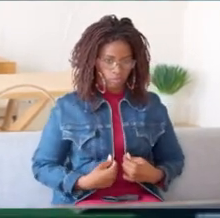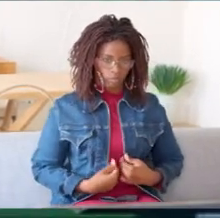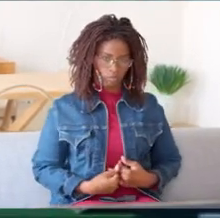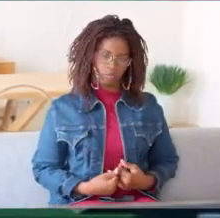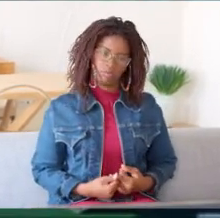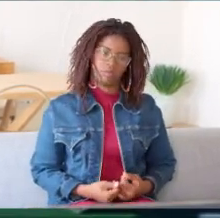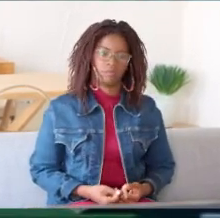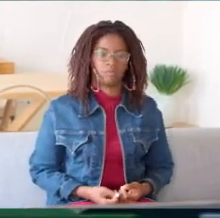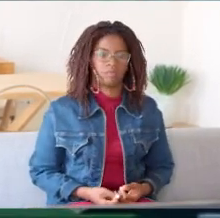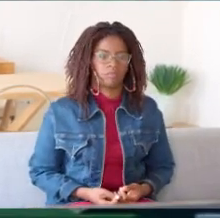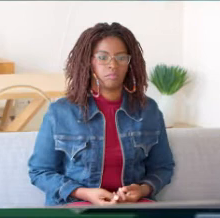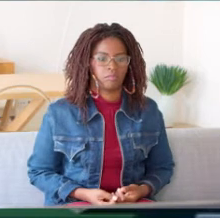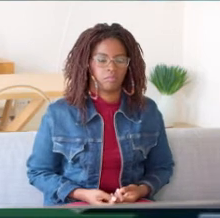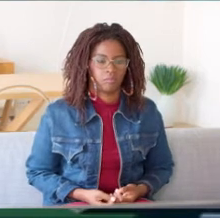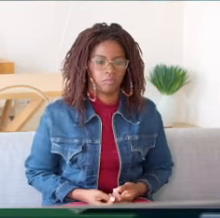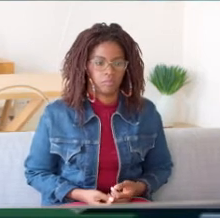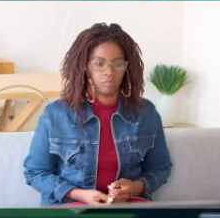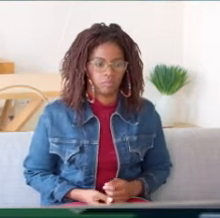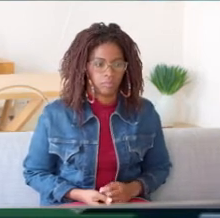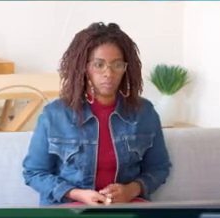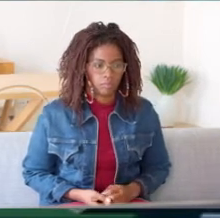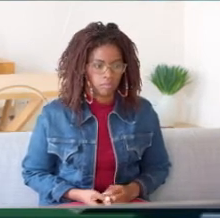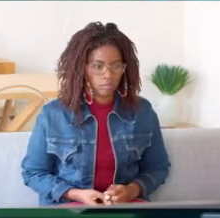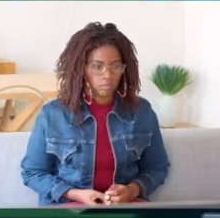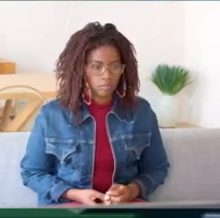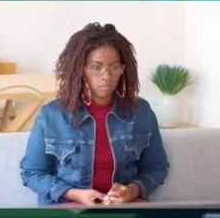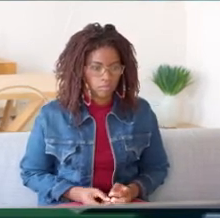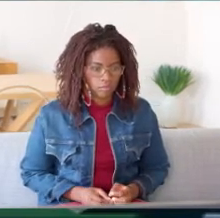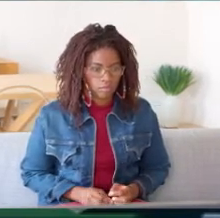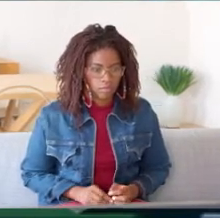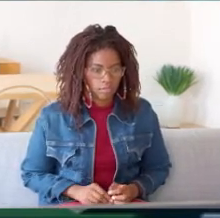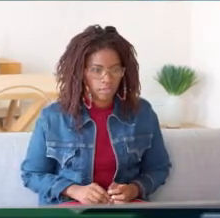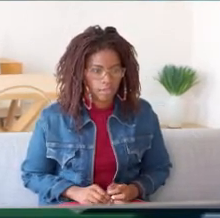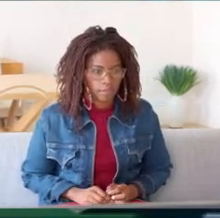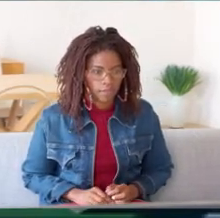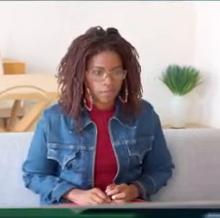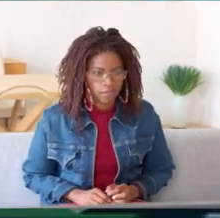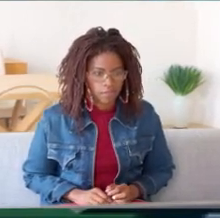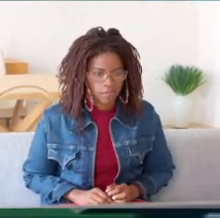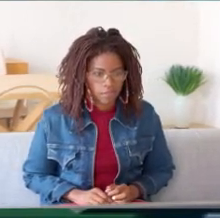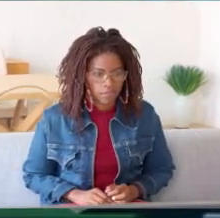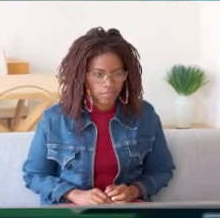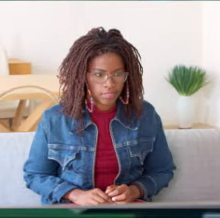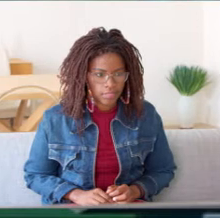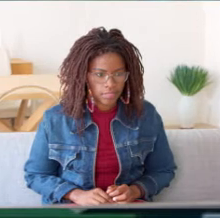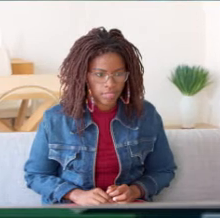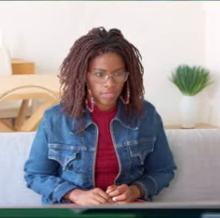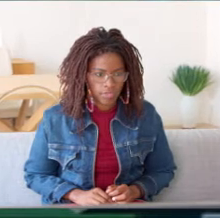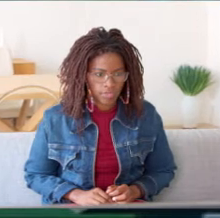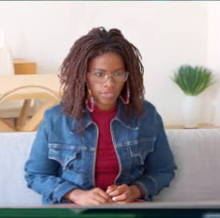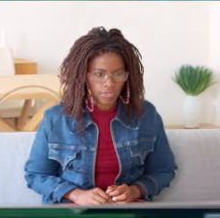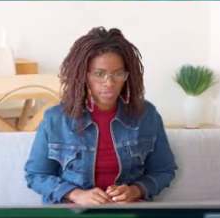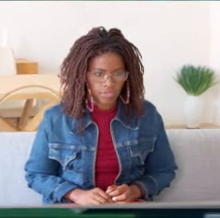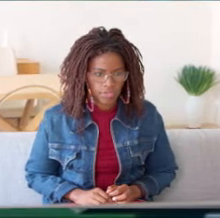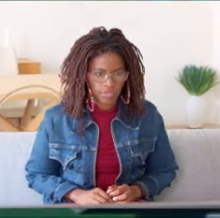Flávia Emília não posso concordar com você a folga me para quem não conhece é aquele grupo assim que nunca satisfeito nunca